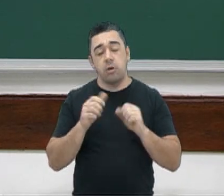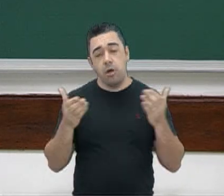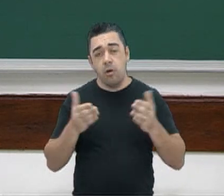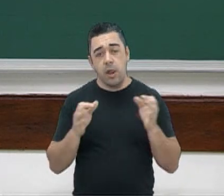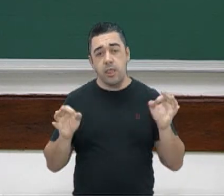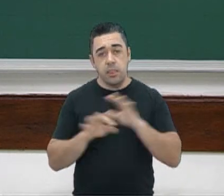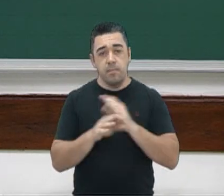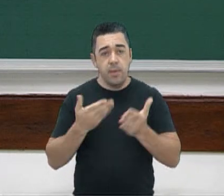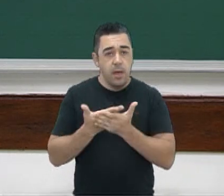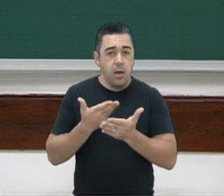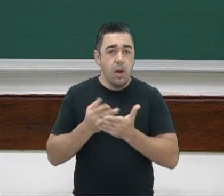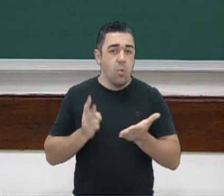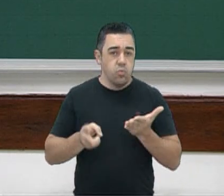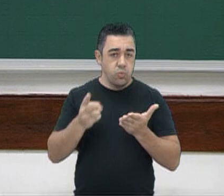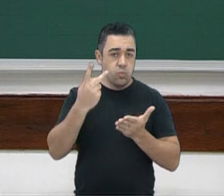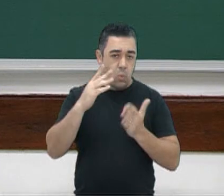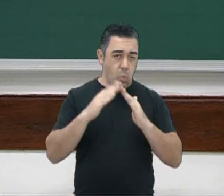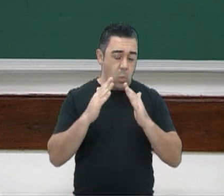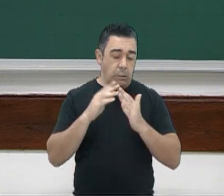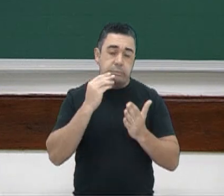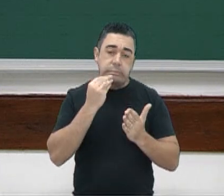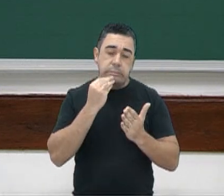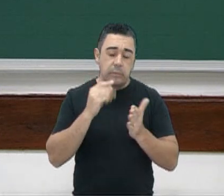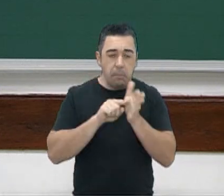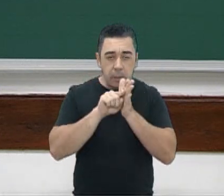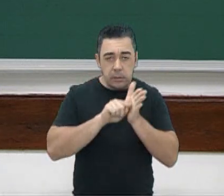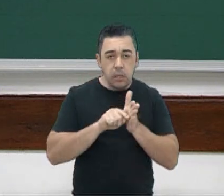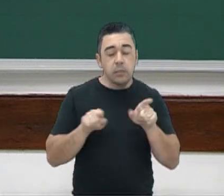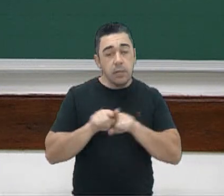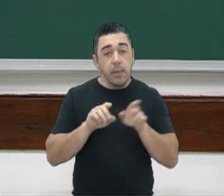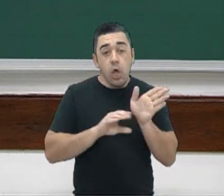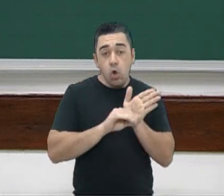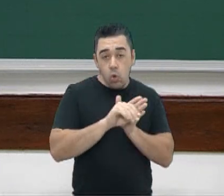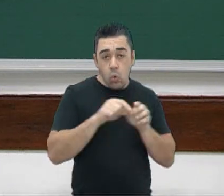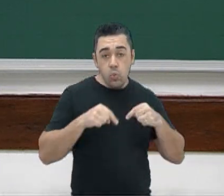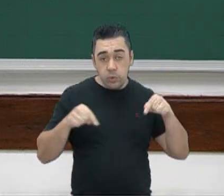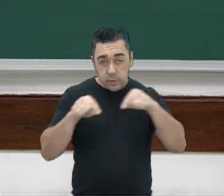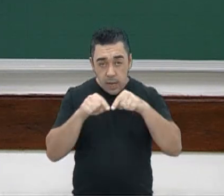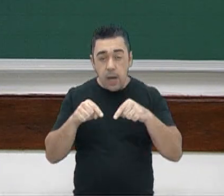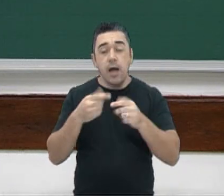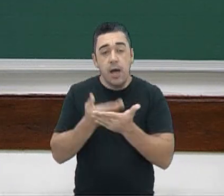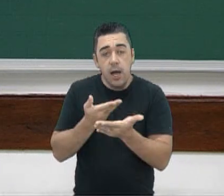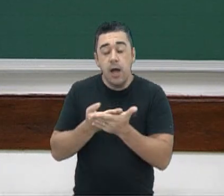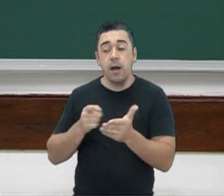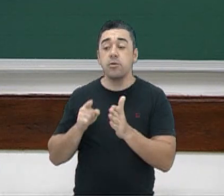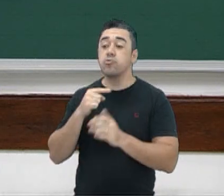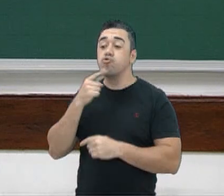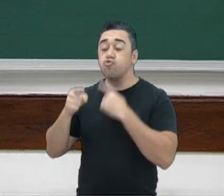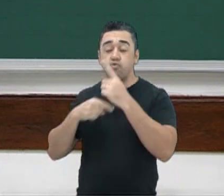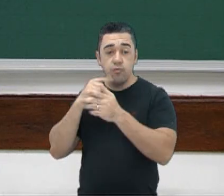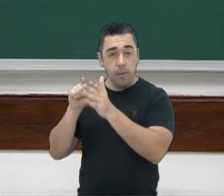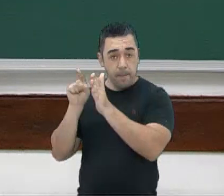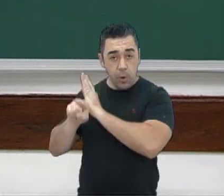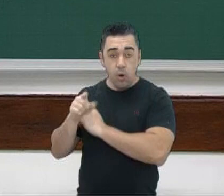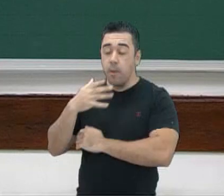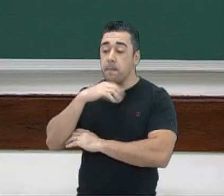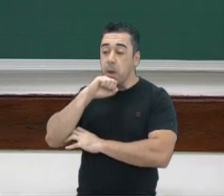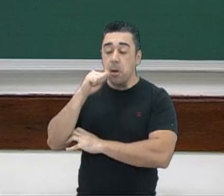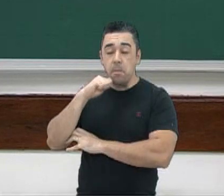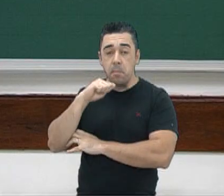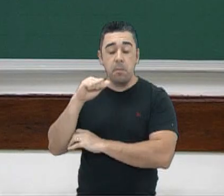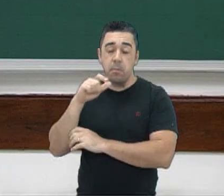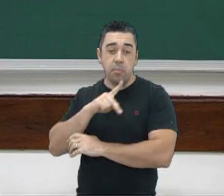aula, continuar a resolução desse exercício e também utilizar o Google Classroom para sanar dúvidas que possam ter ficado